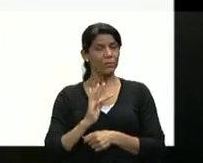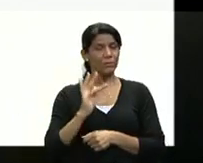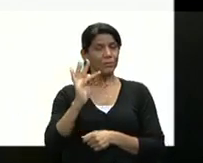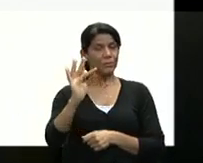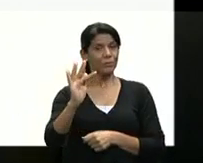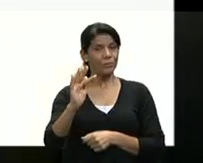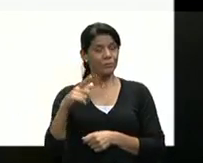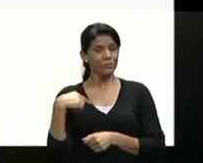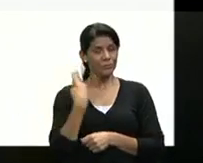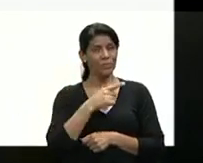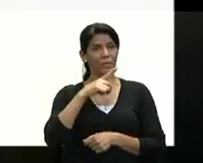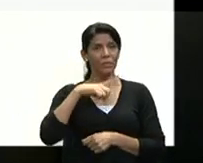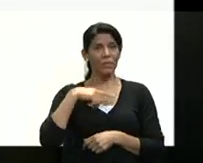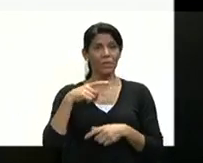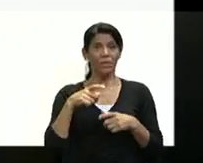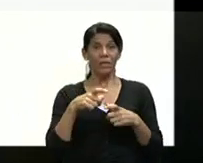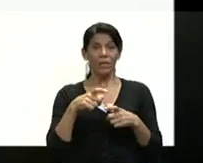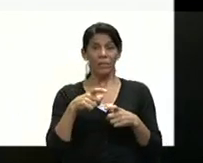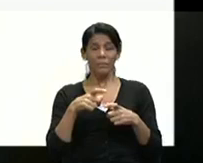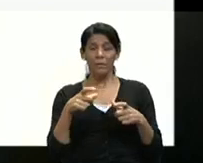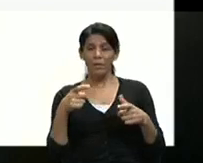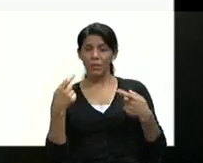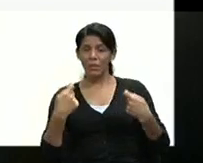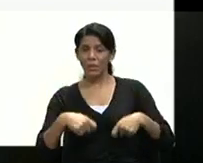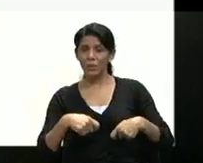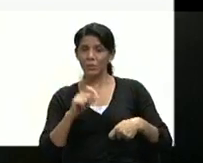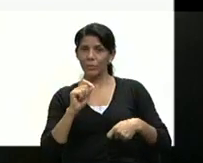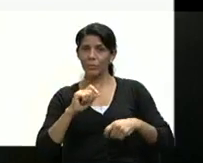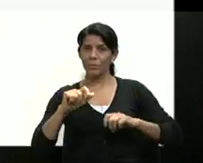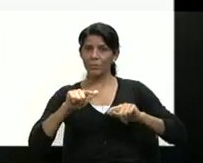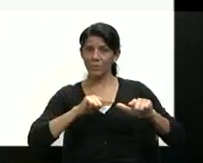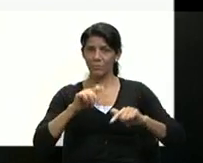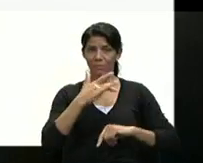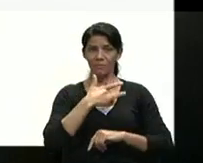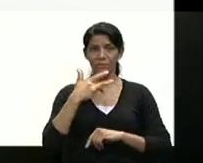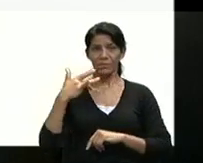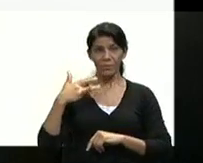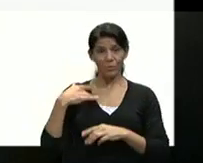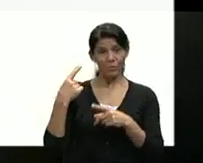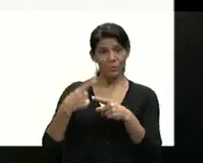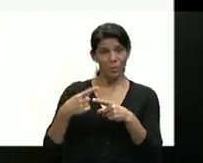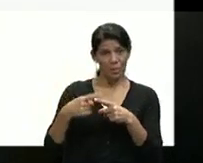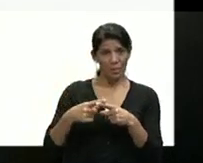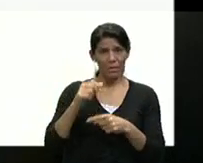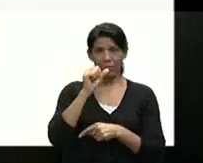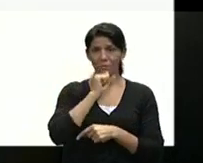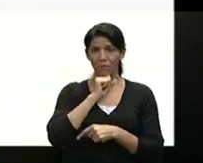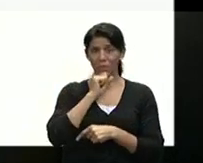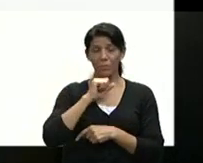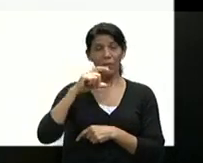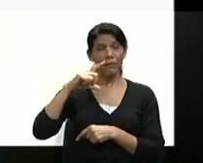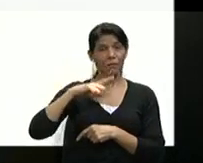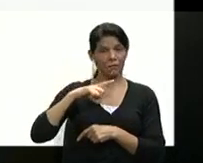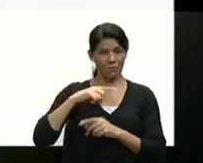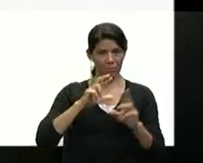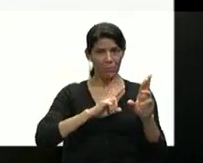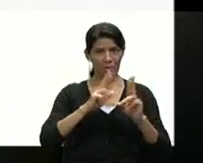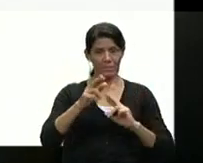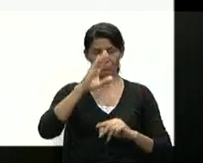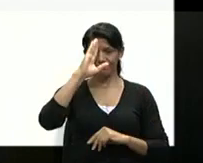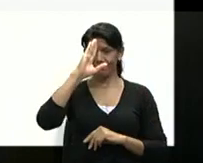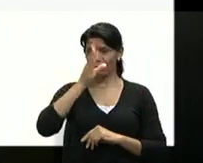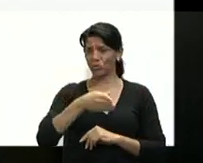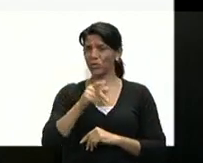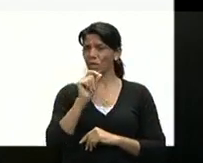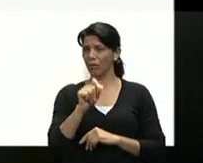nós teremos uma maior demanda por serviços de saúde, uma vez que o envelhecimento ele possui uma relação